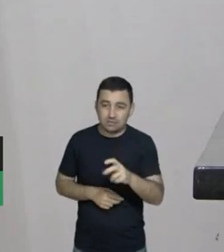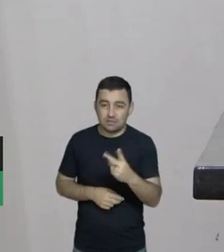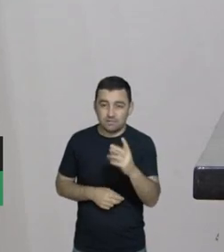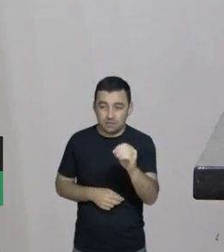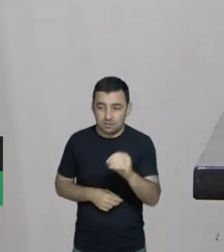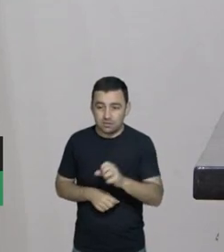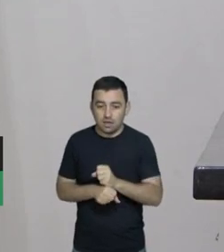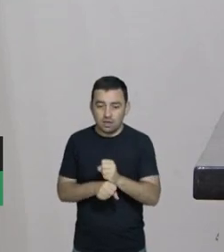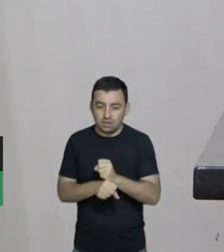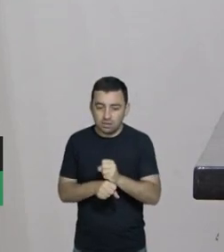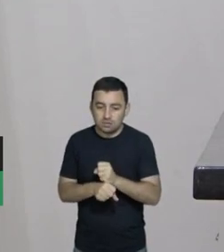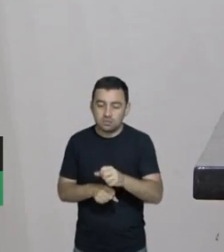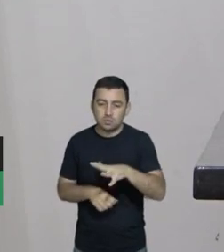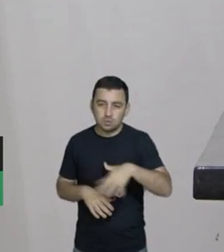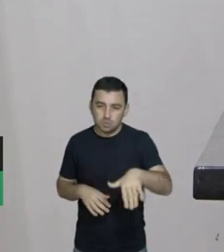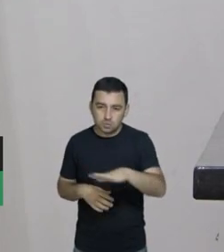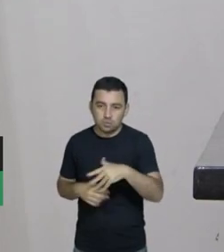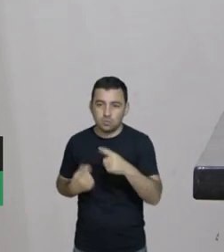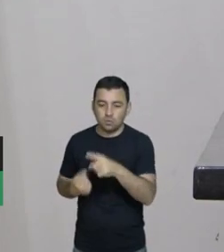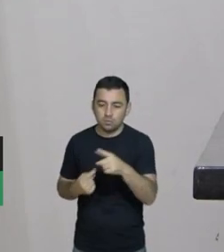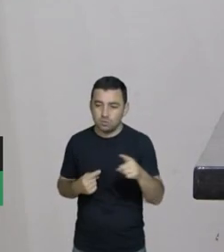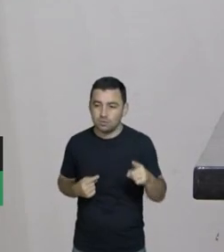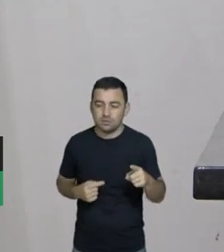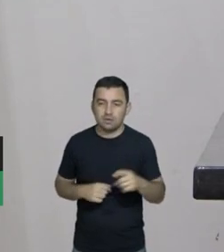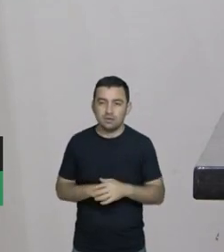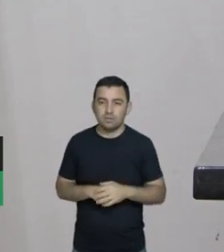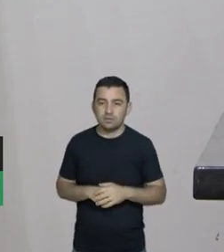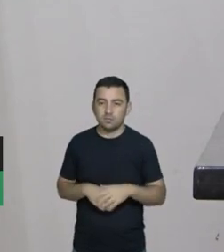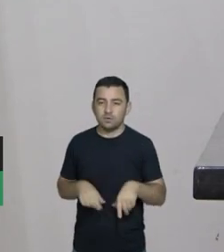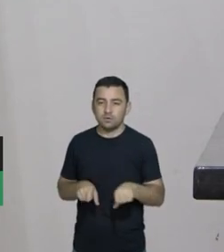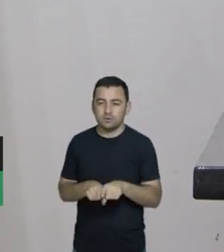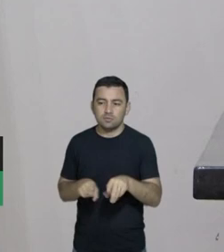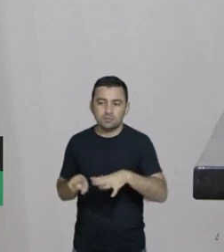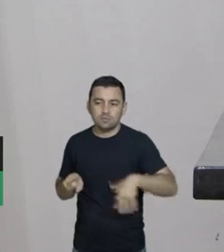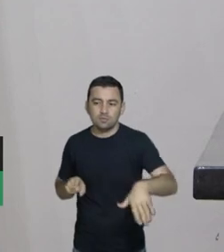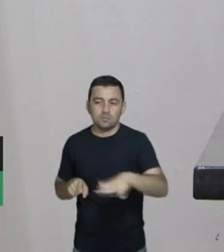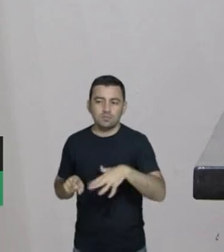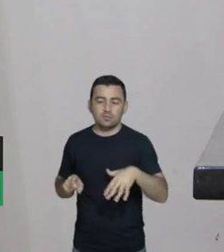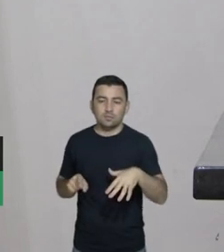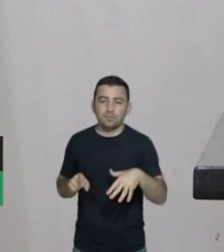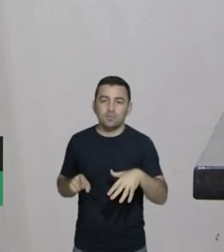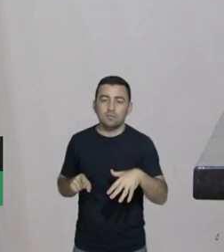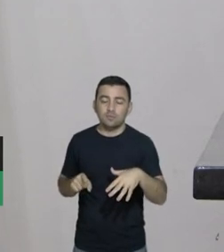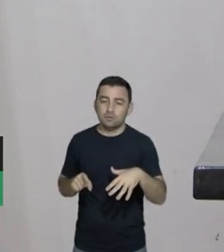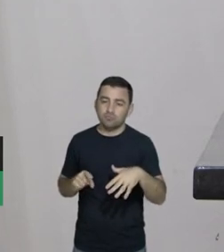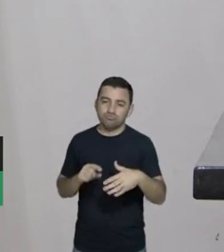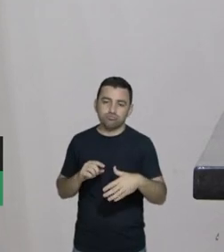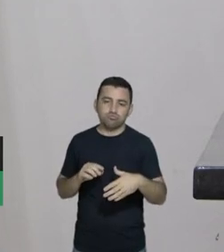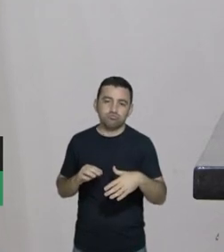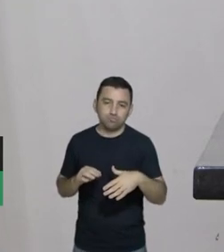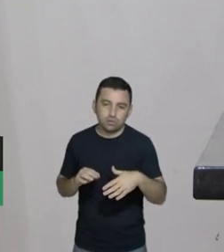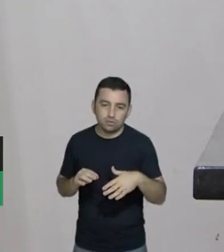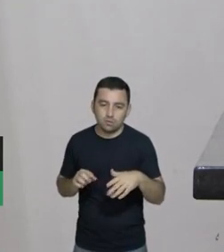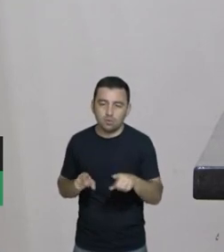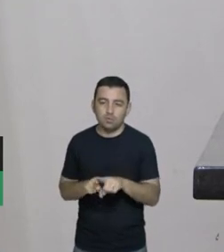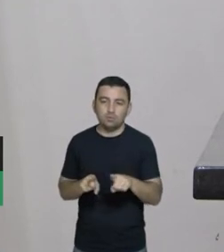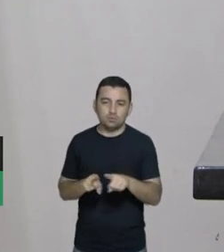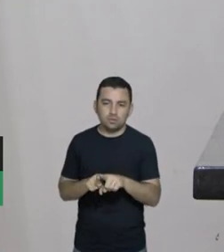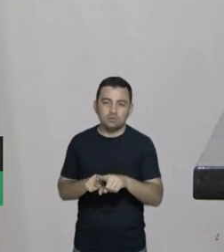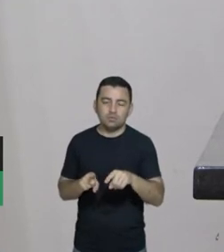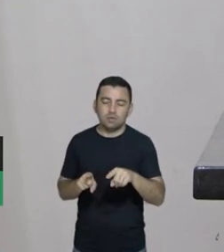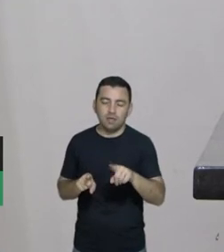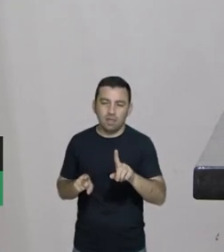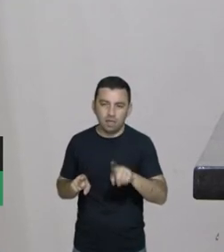protestou no dia 8 de janeiro. Querem classificar o ato que não tirou a vida de ninguém como